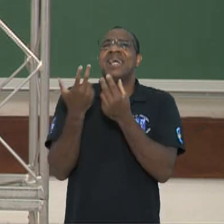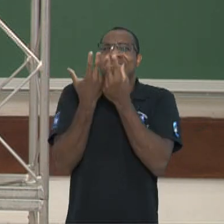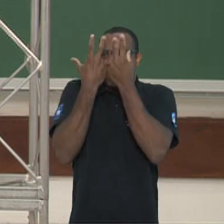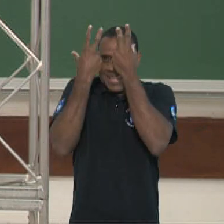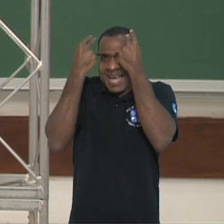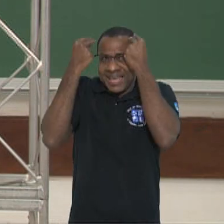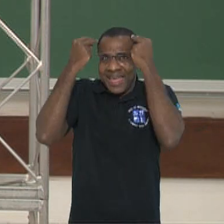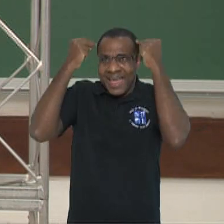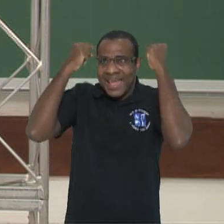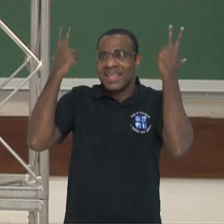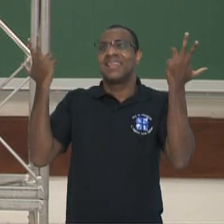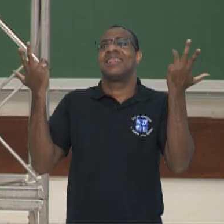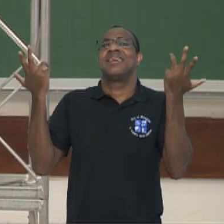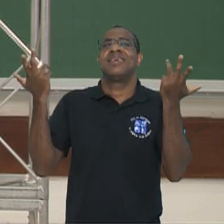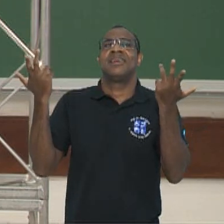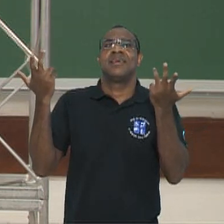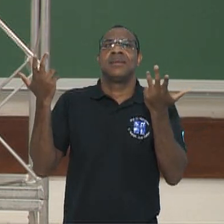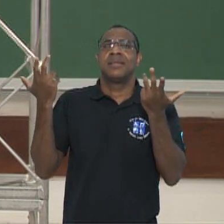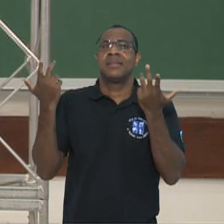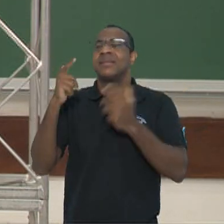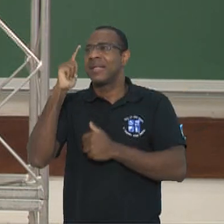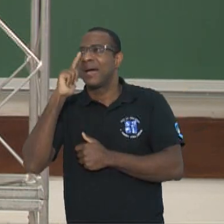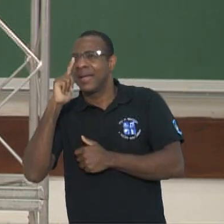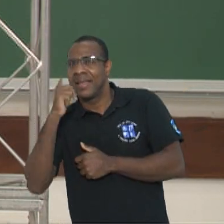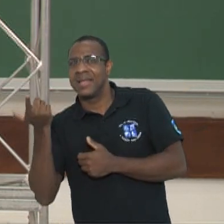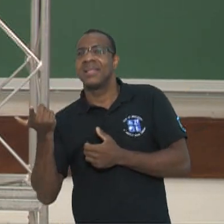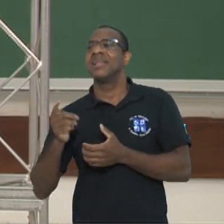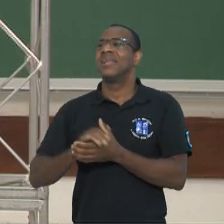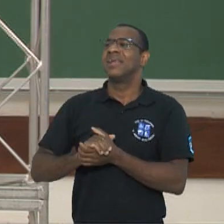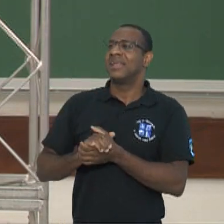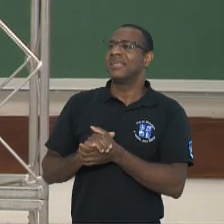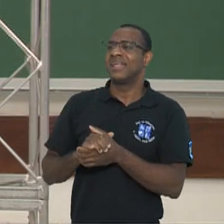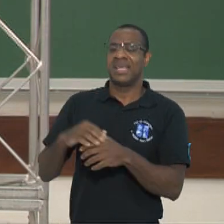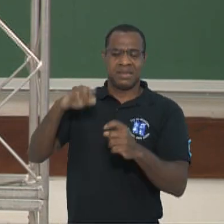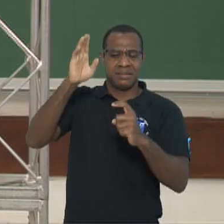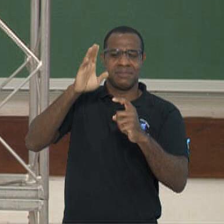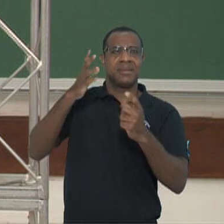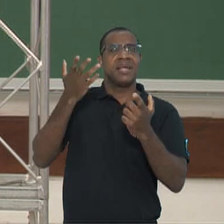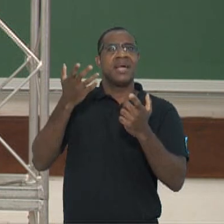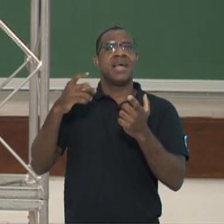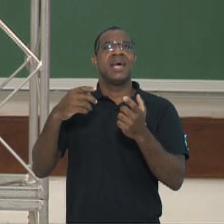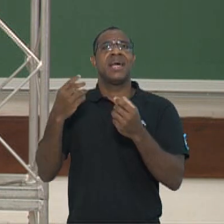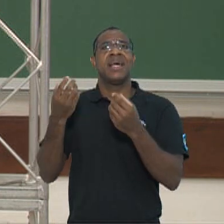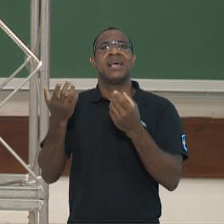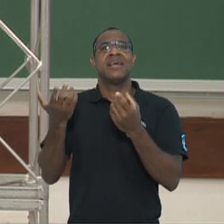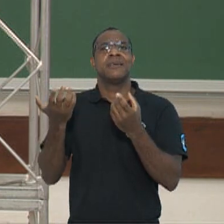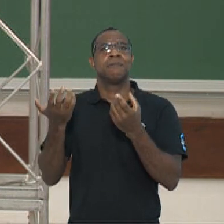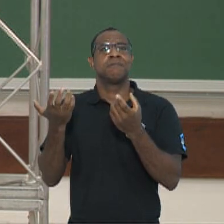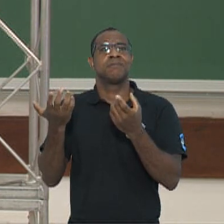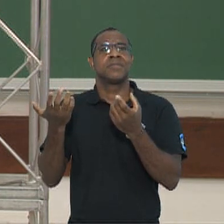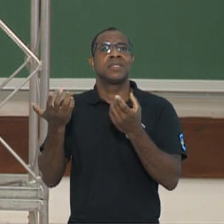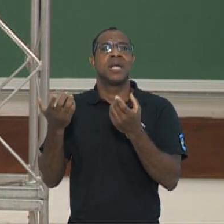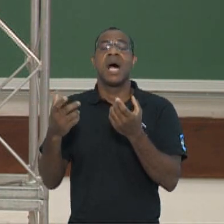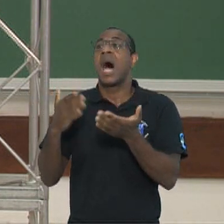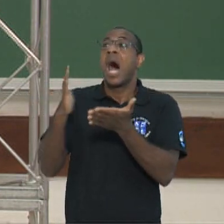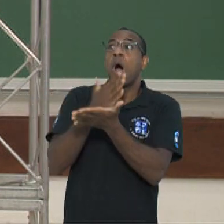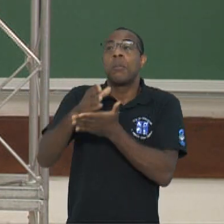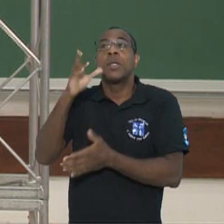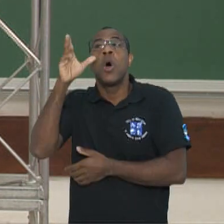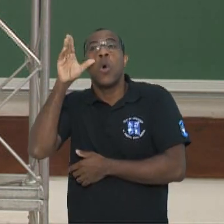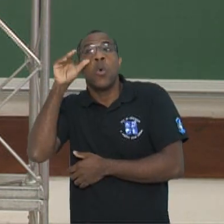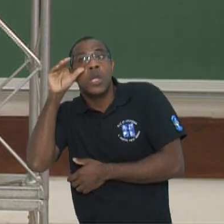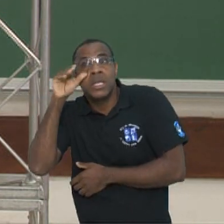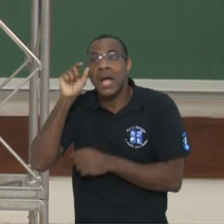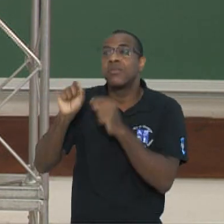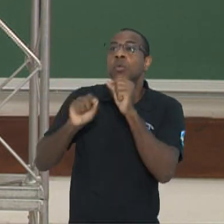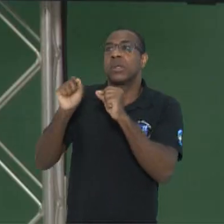do Édipo, que ele tinha que decifrar um famoso enigma da esfinge. Mas algumas curiosidades que